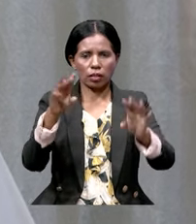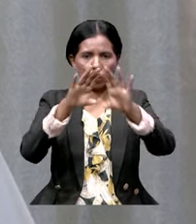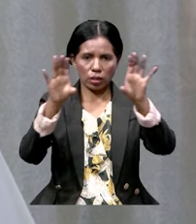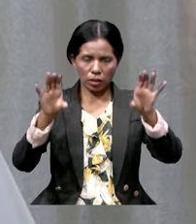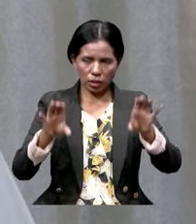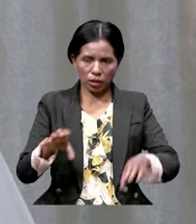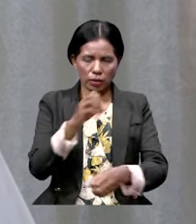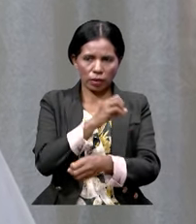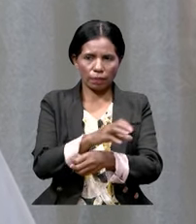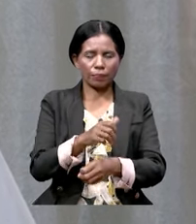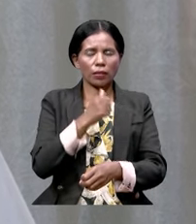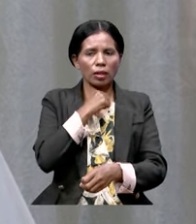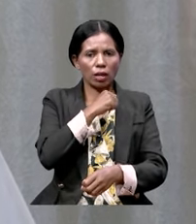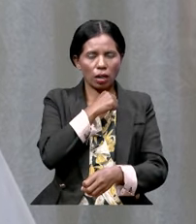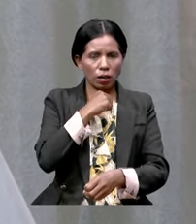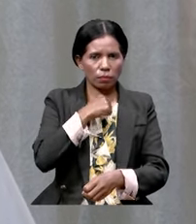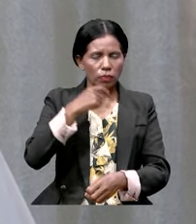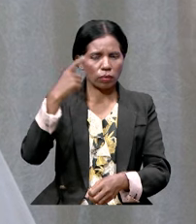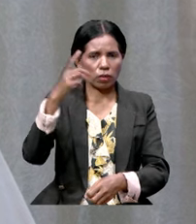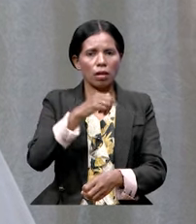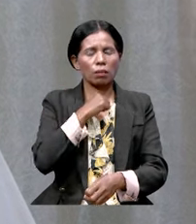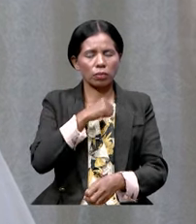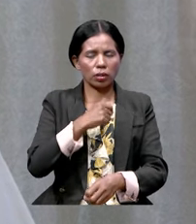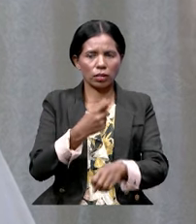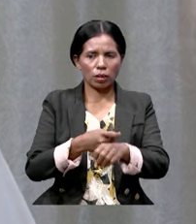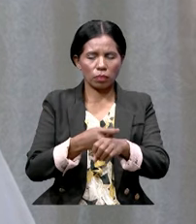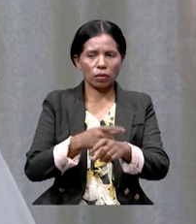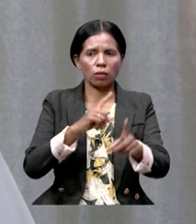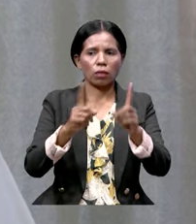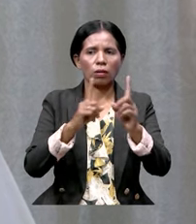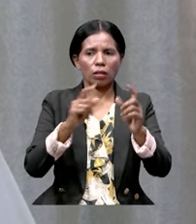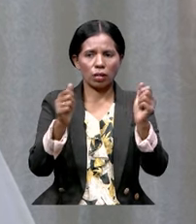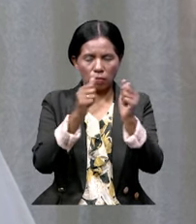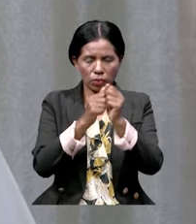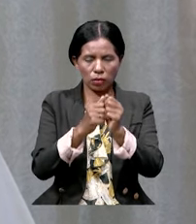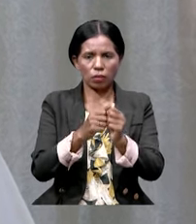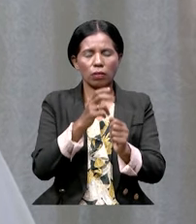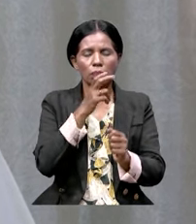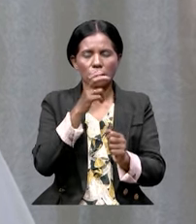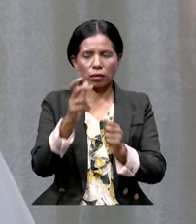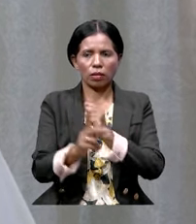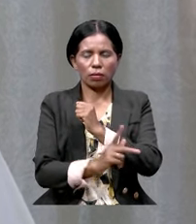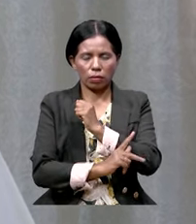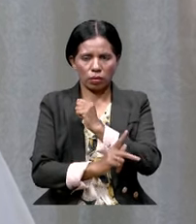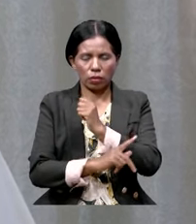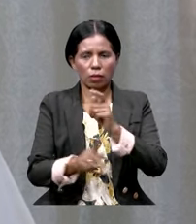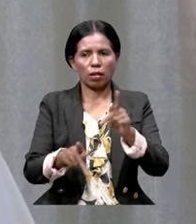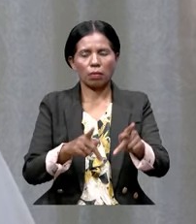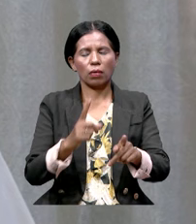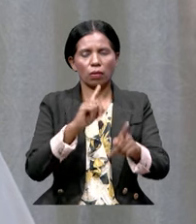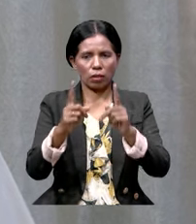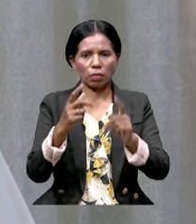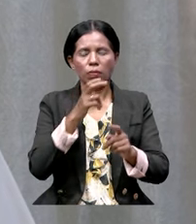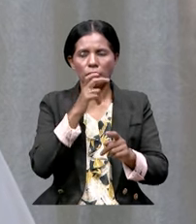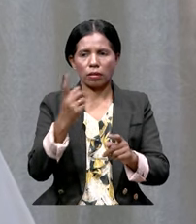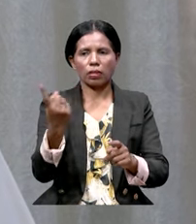portugues, ia ambuli sene ma ulu ia tem portugues ne nia, sempre ko leva mal ko português na fati, ou é uma antiga circo ali, português na fati,